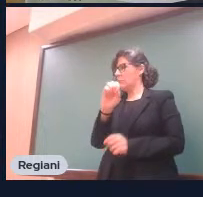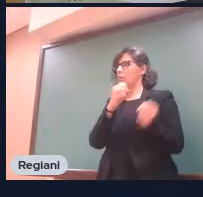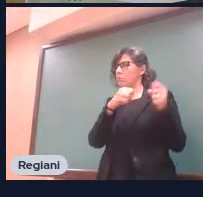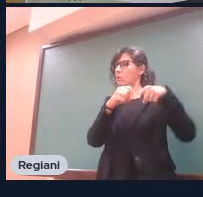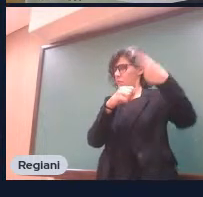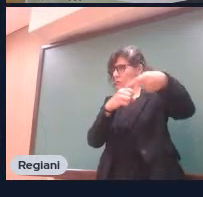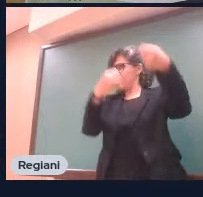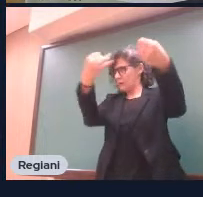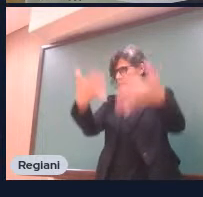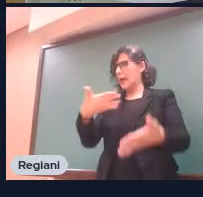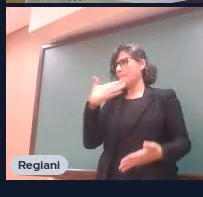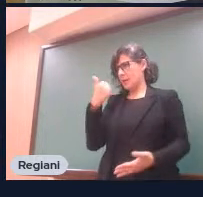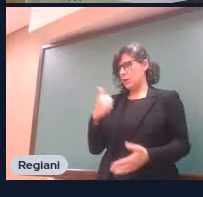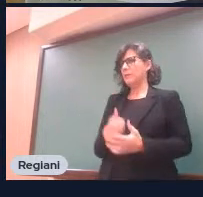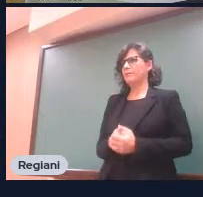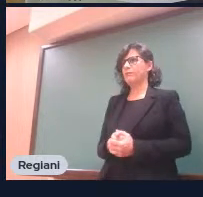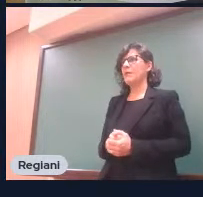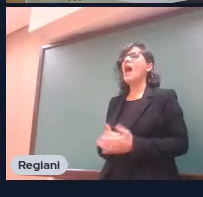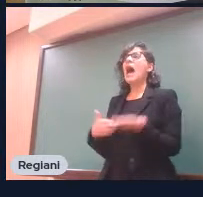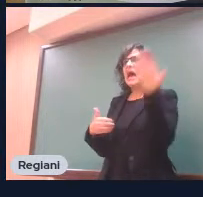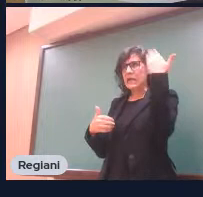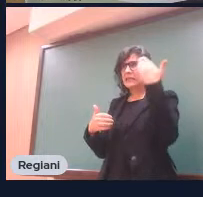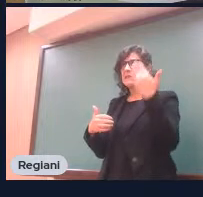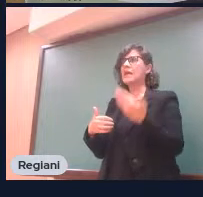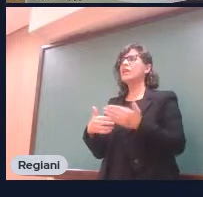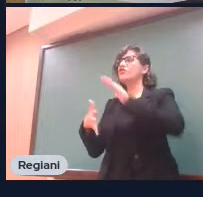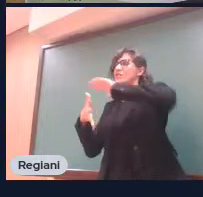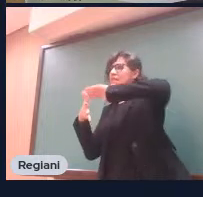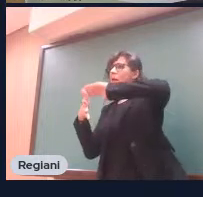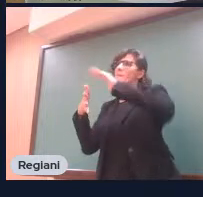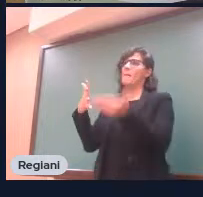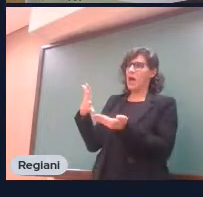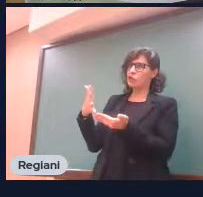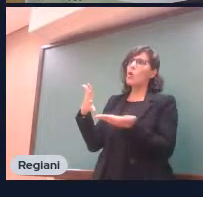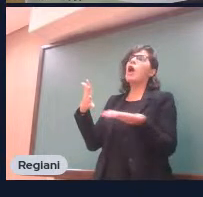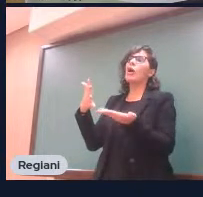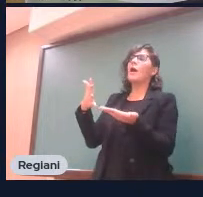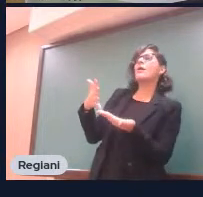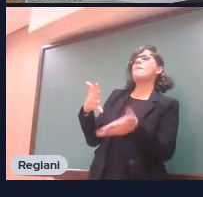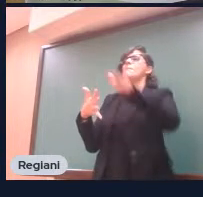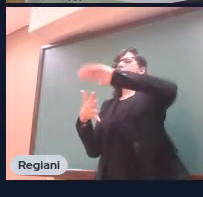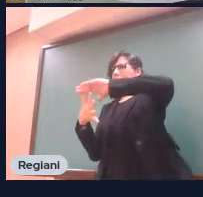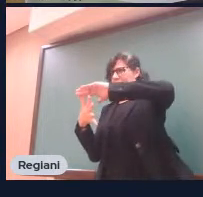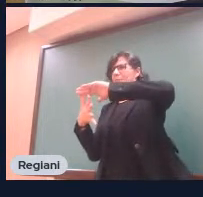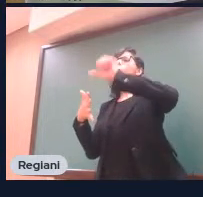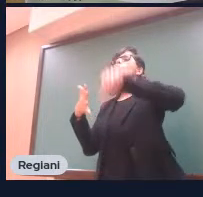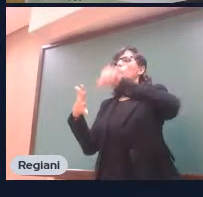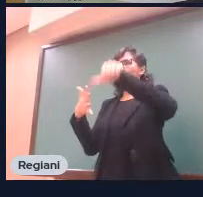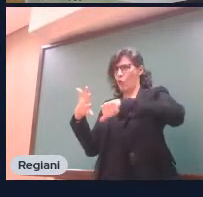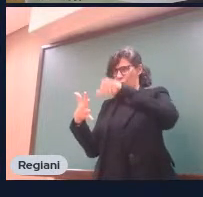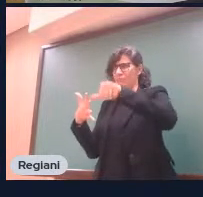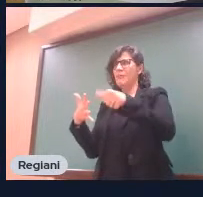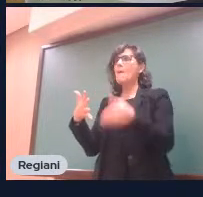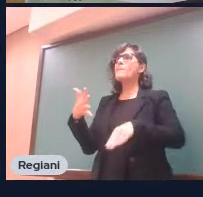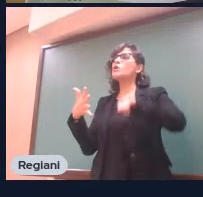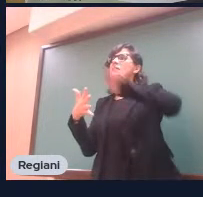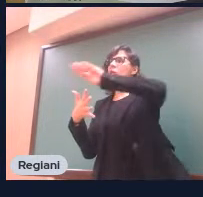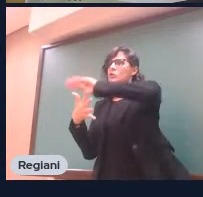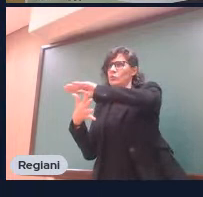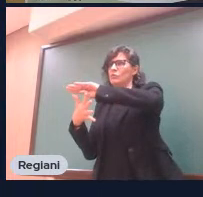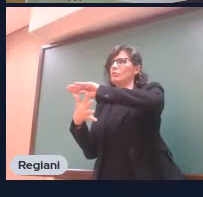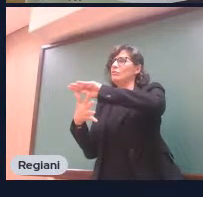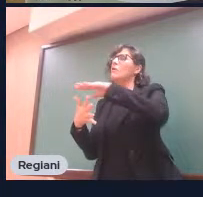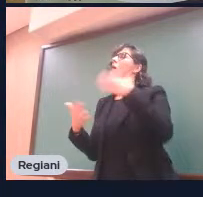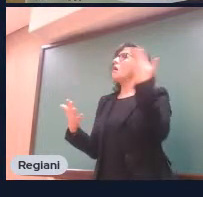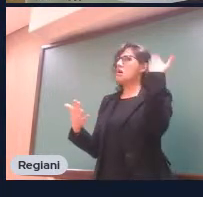Top-down para bottom-up processos. Top-down para processos bottom-up. Processos que não